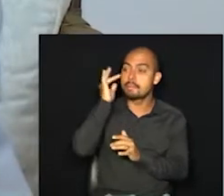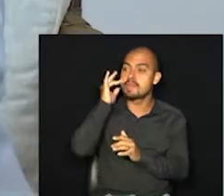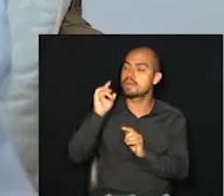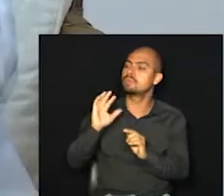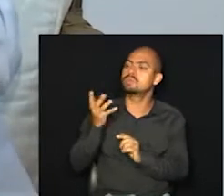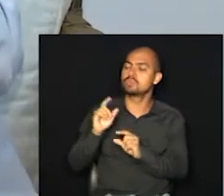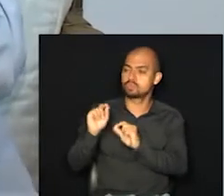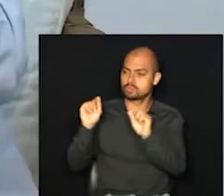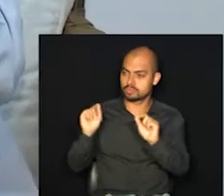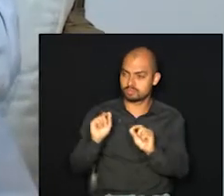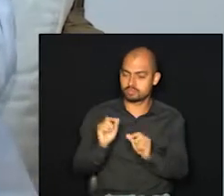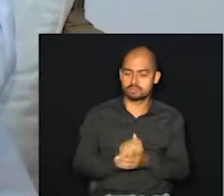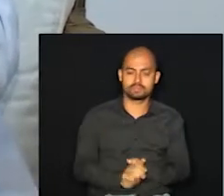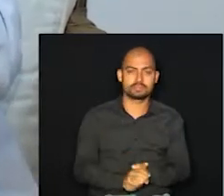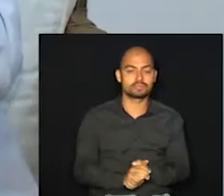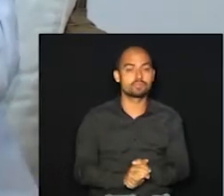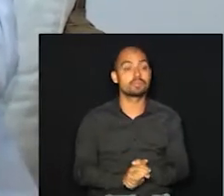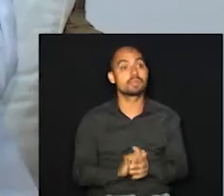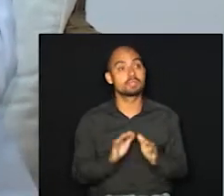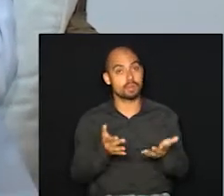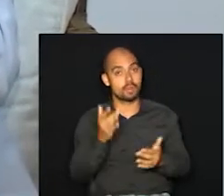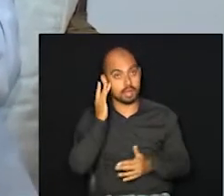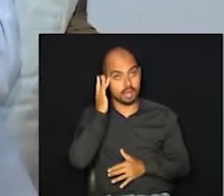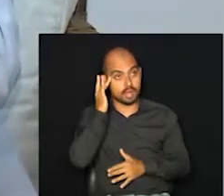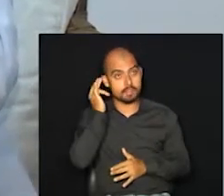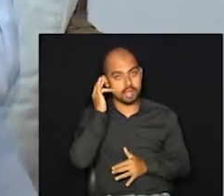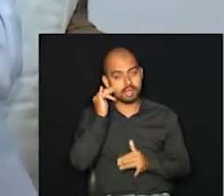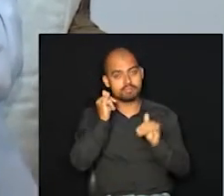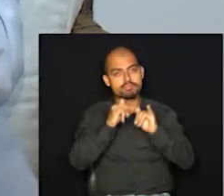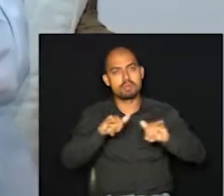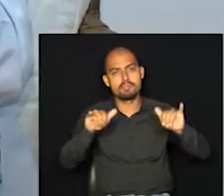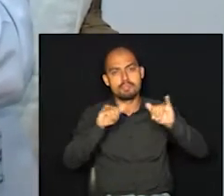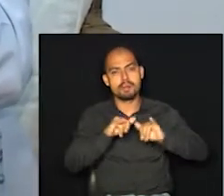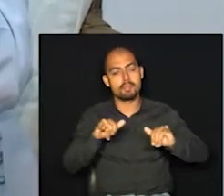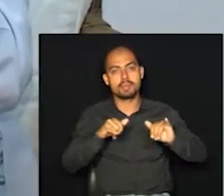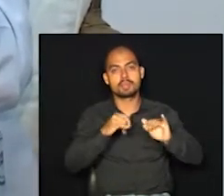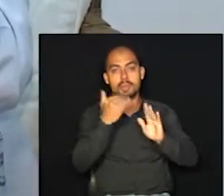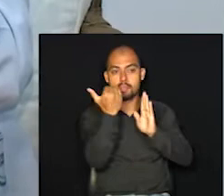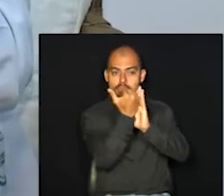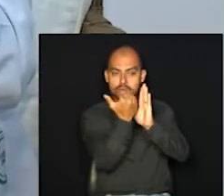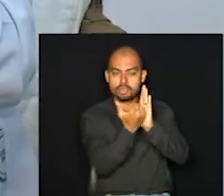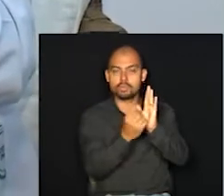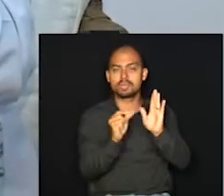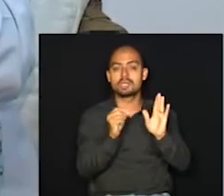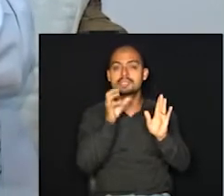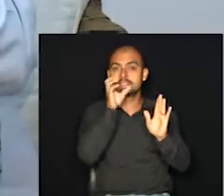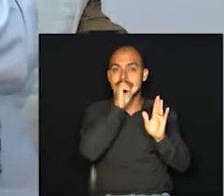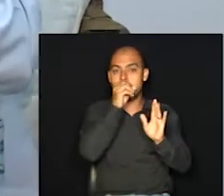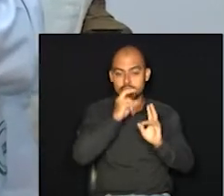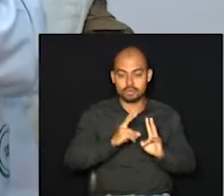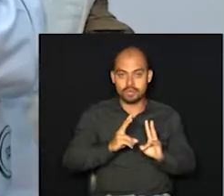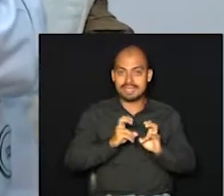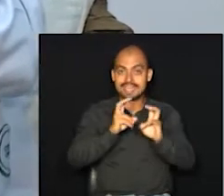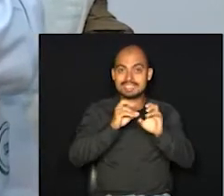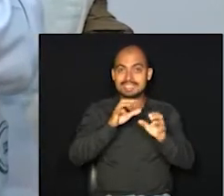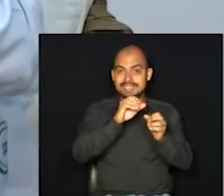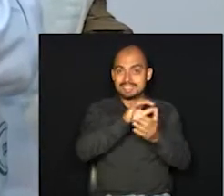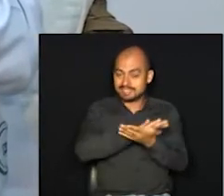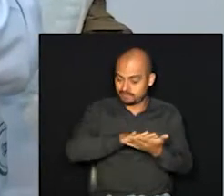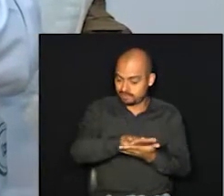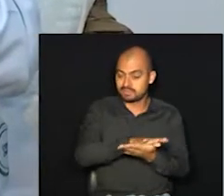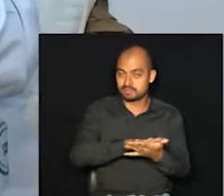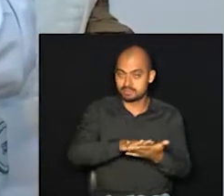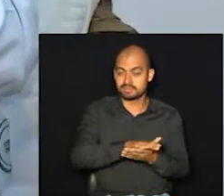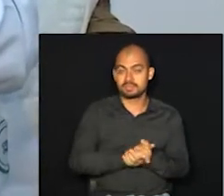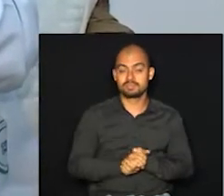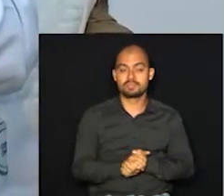aqui. Sim, essa ação será dentro do programa Sábado Sem Câncer do Centro de Oncologia Campinas.